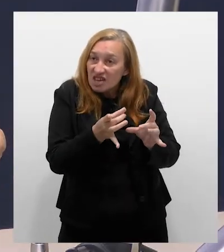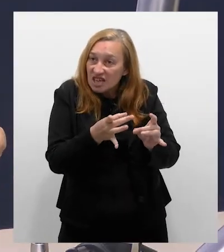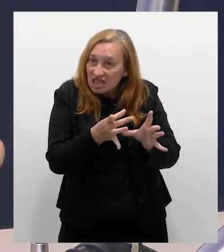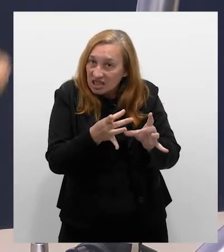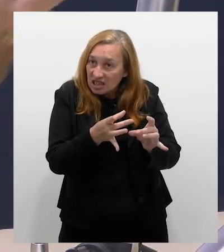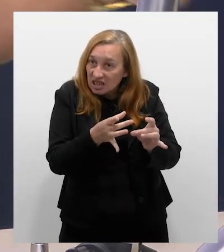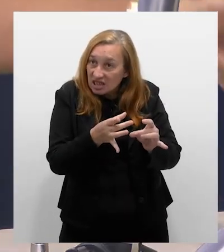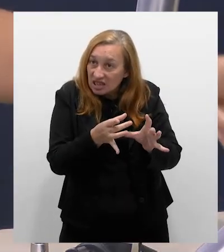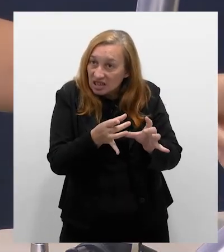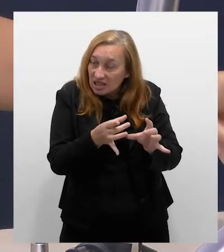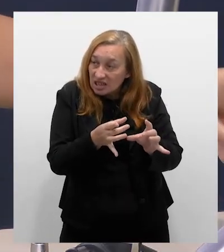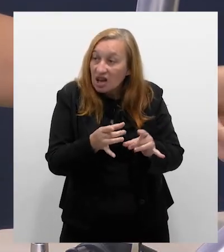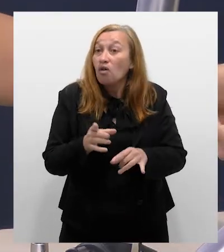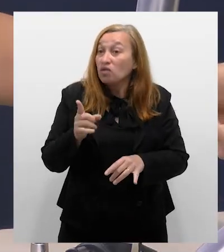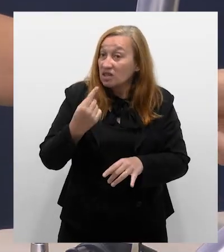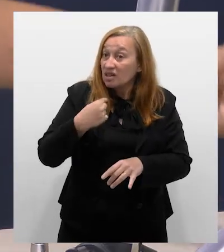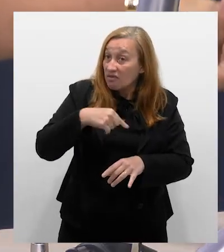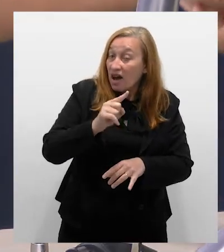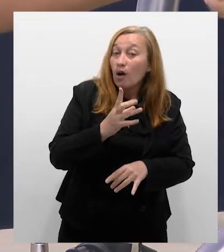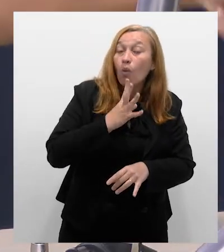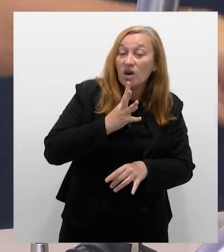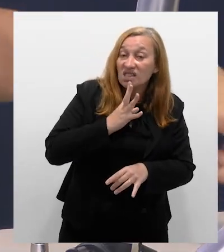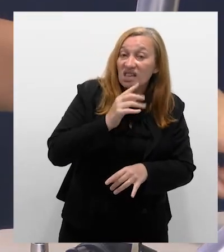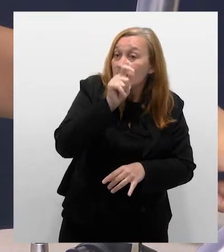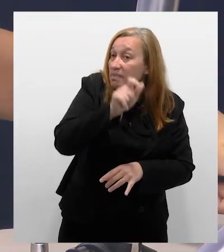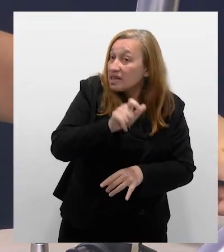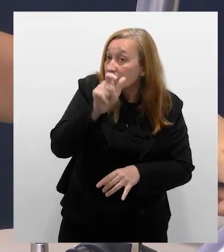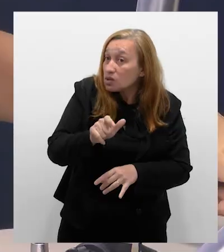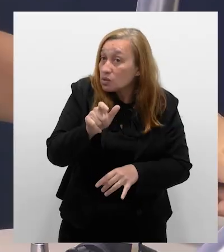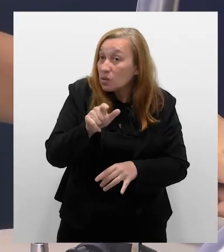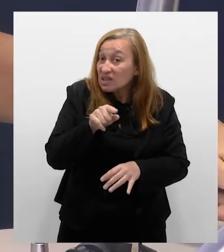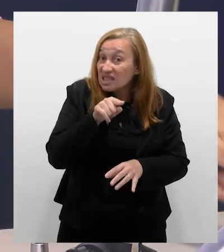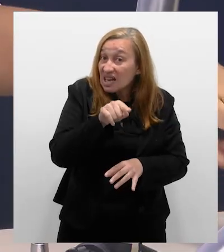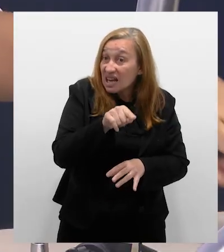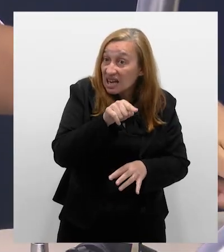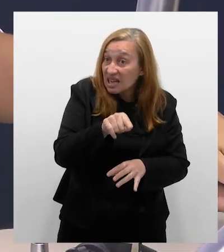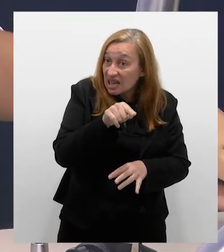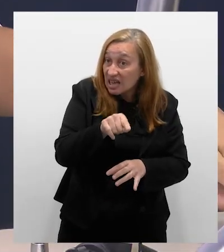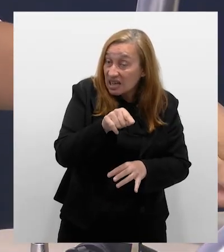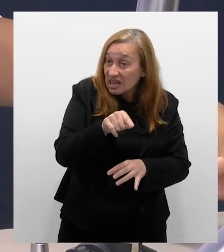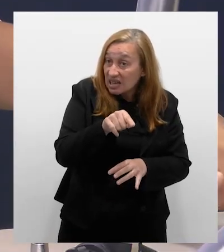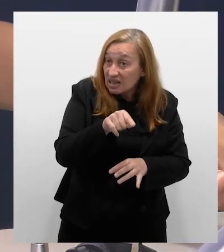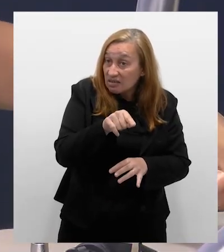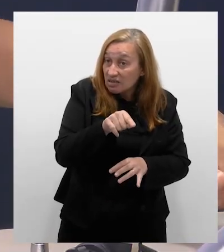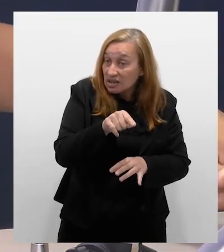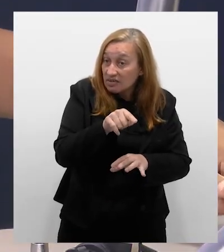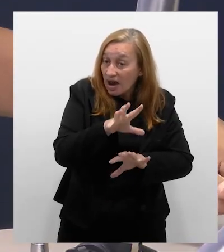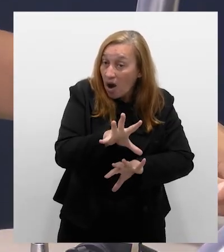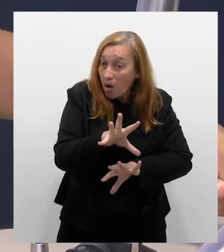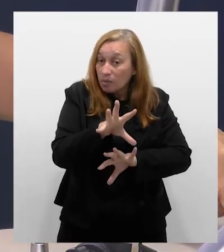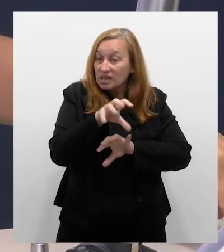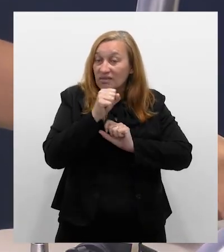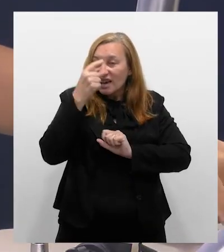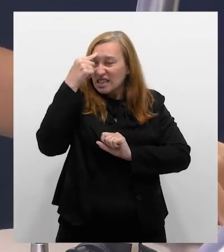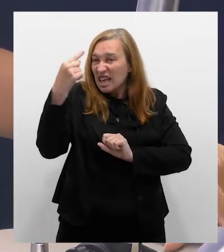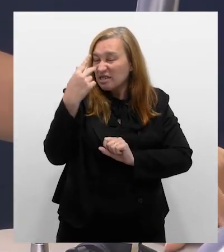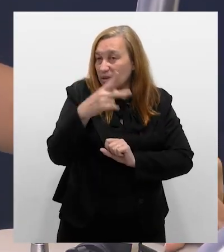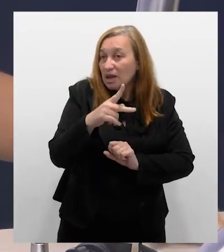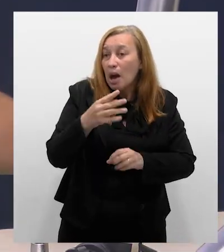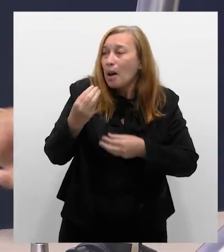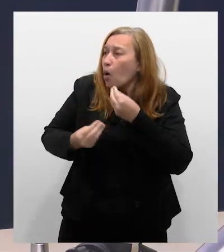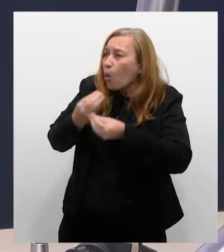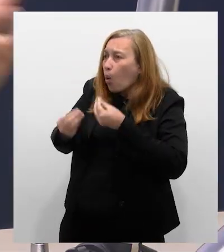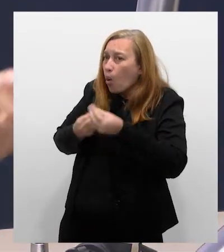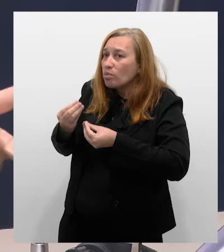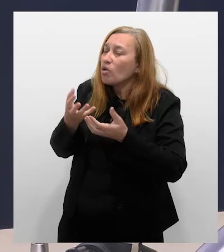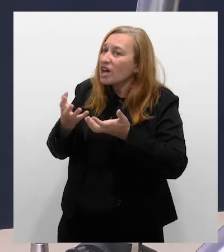varejo, você vai trabalhar no varejo, você vai conhecer pessoas e dali de dentro você vai extrair ideias para você. Ele